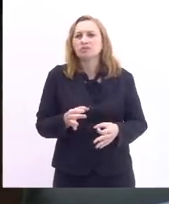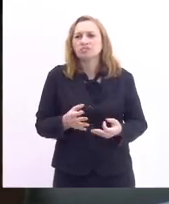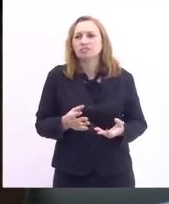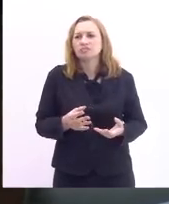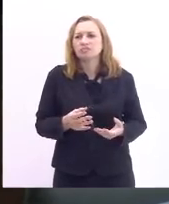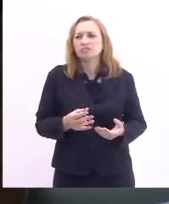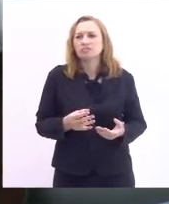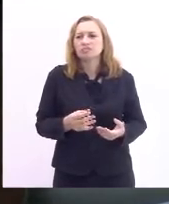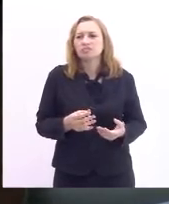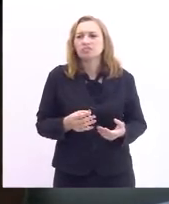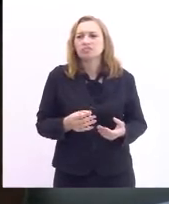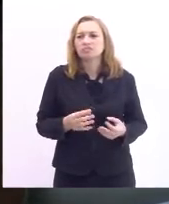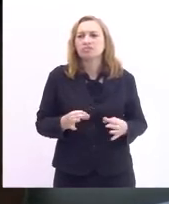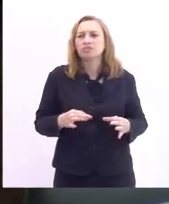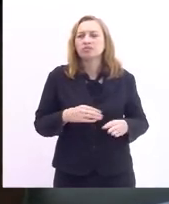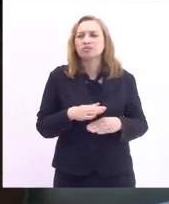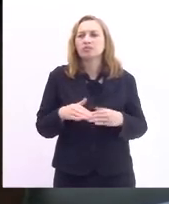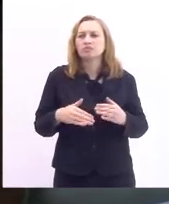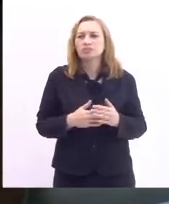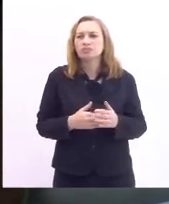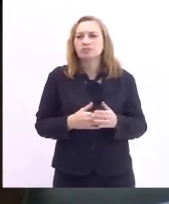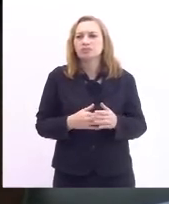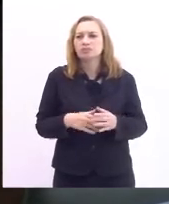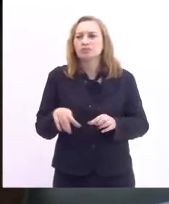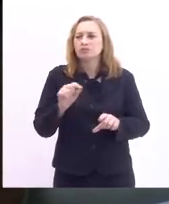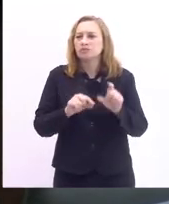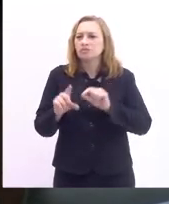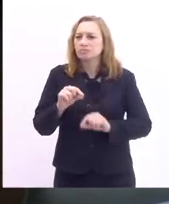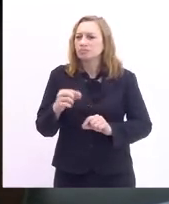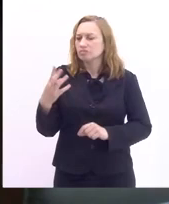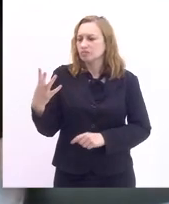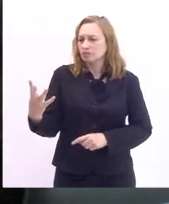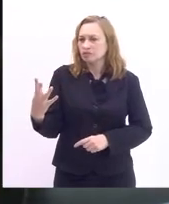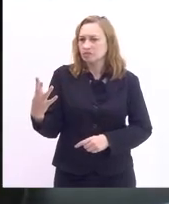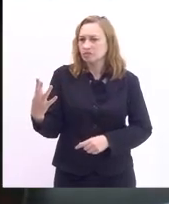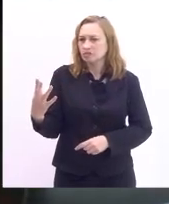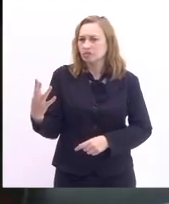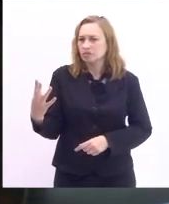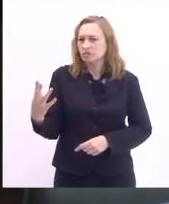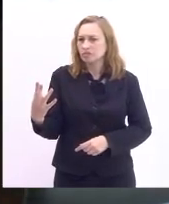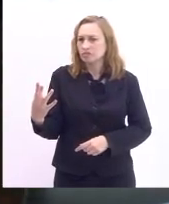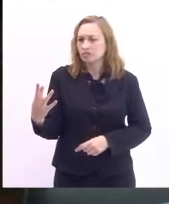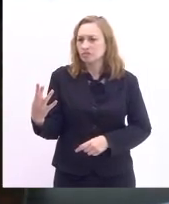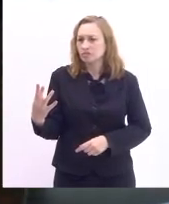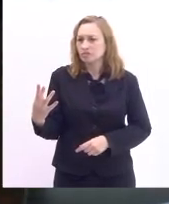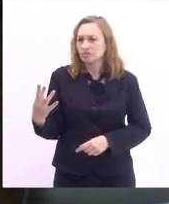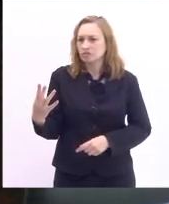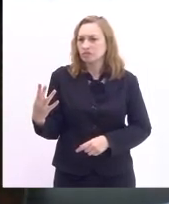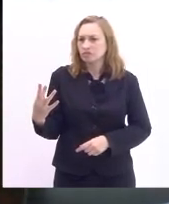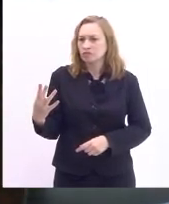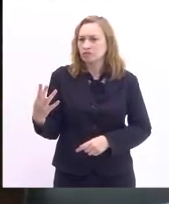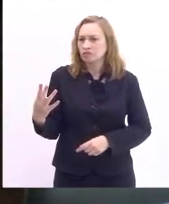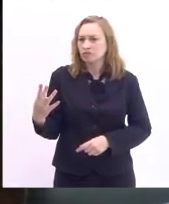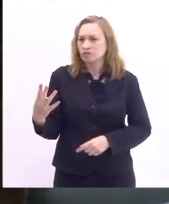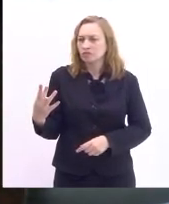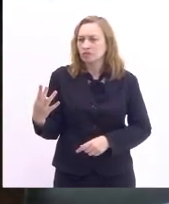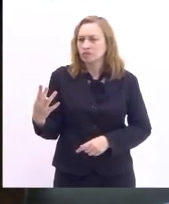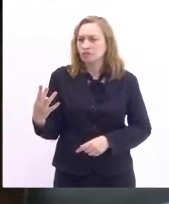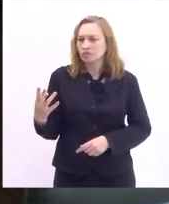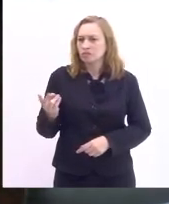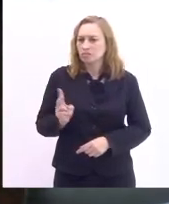judicializada mas todas as decisões desses quatro aqui e foram um